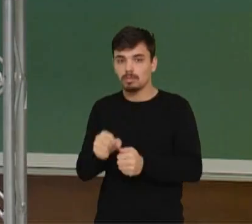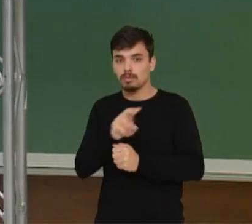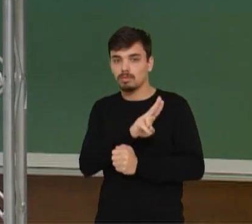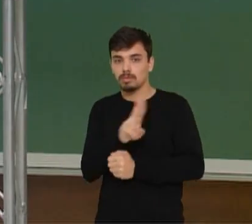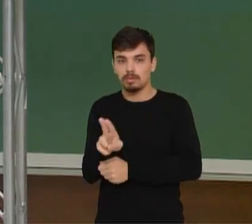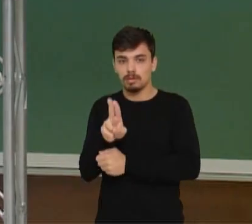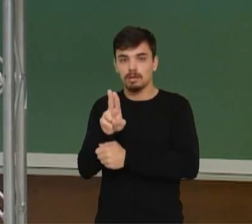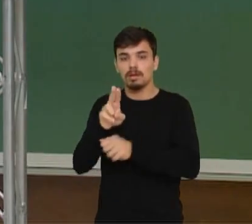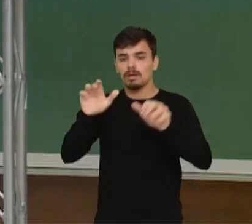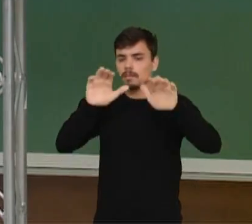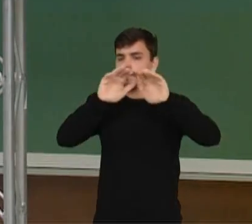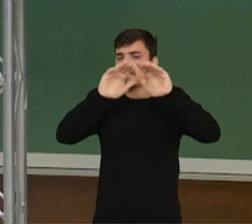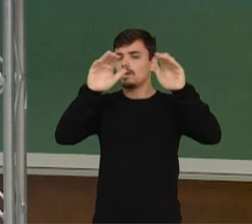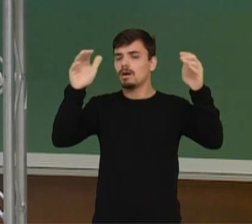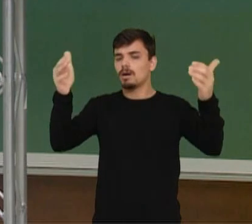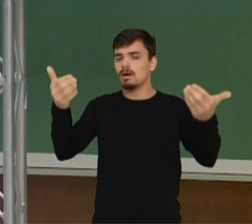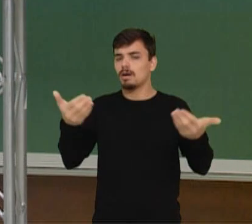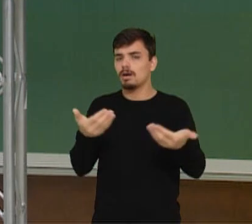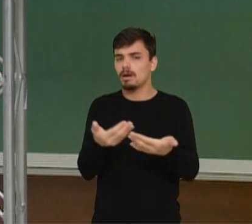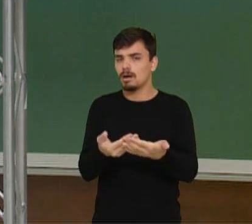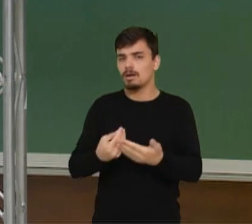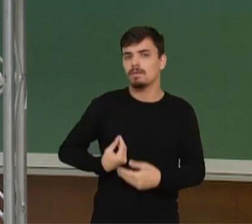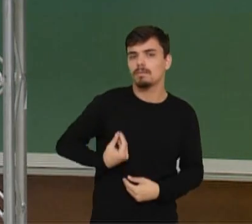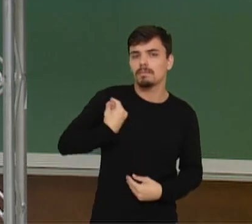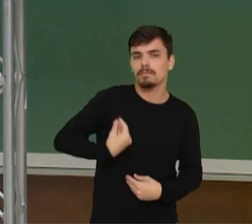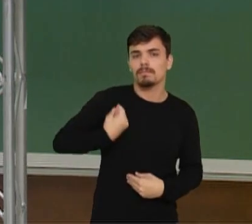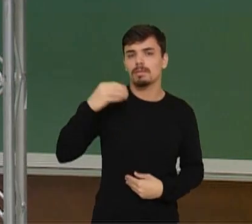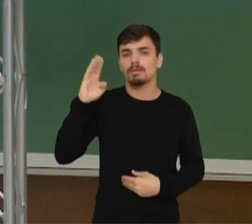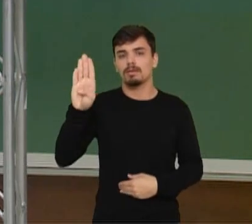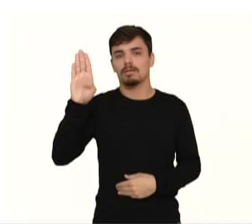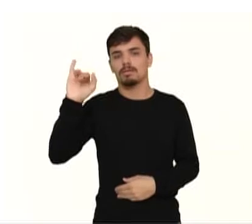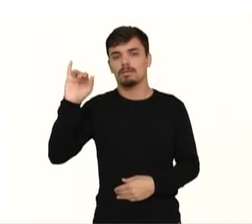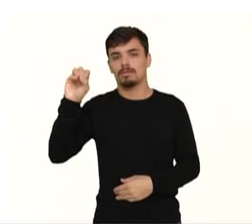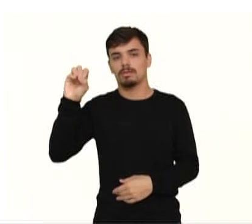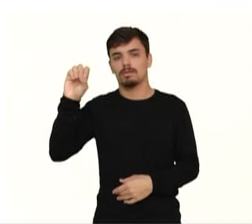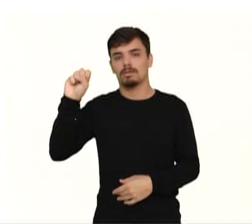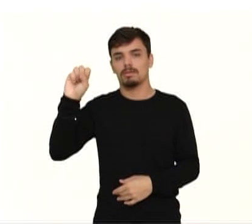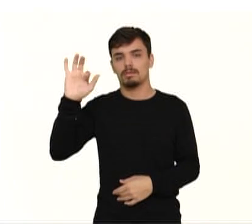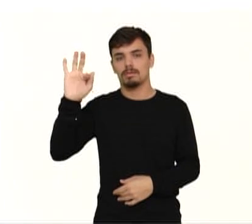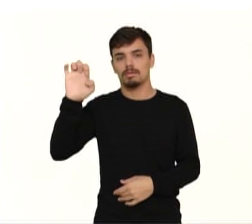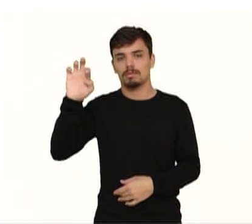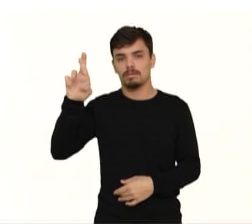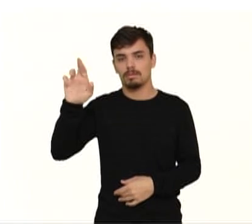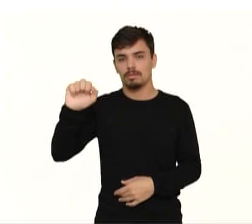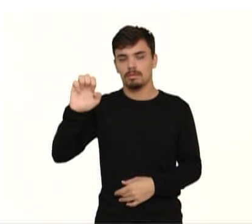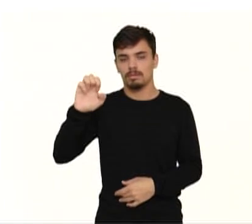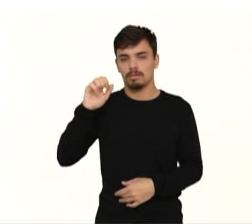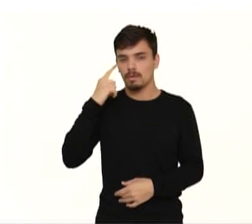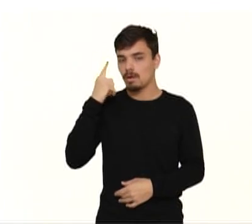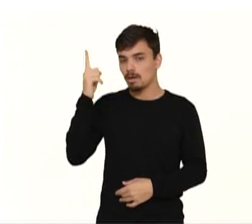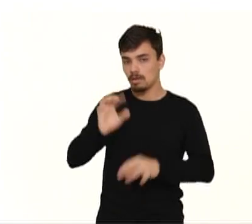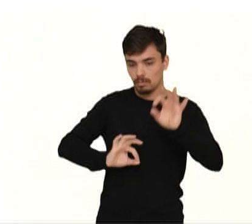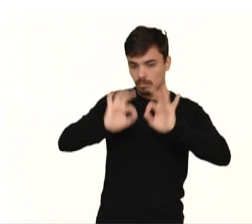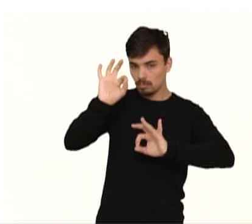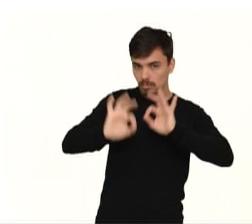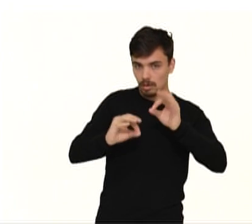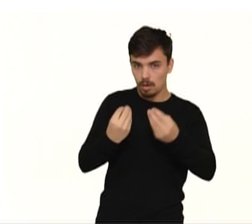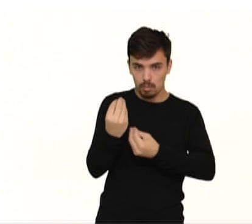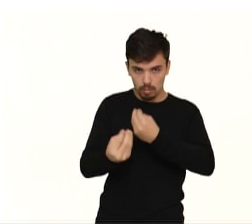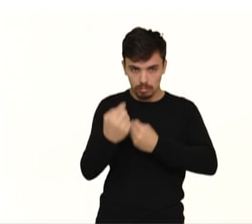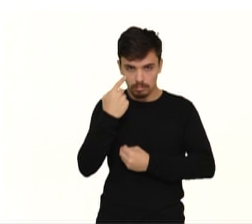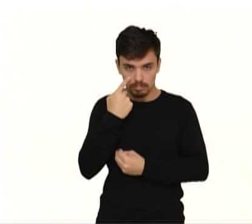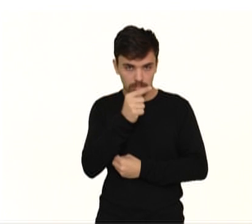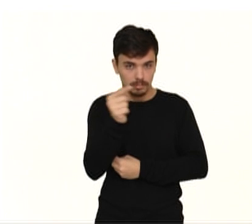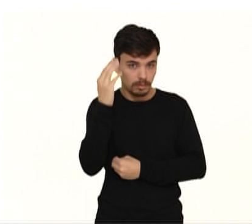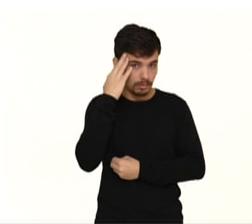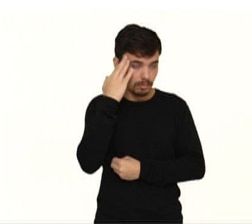de biosfera. Então, isso aqui a gente está vendo os níveis de organização, e você tem que saber quais são eles, tá? Sem confundir. Olha só, então